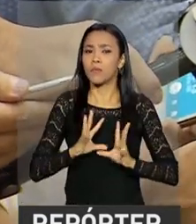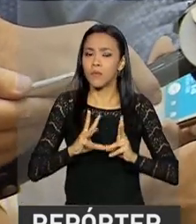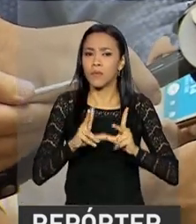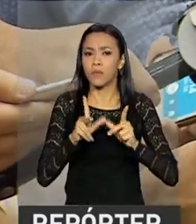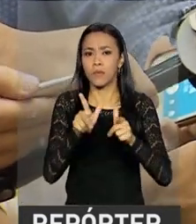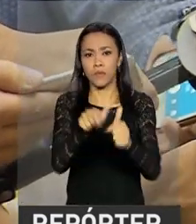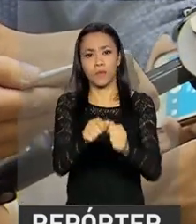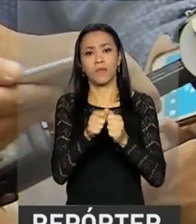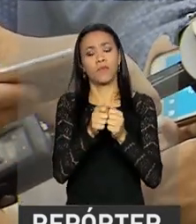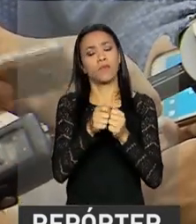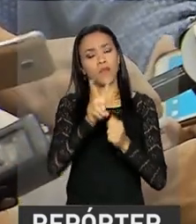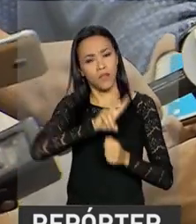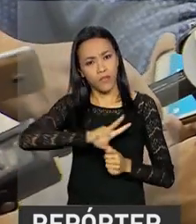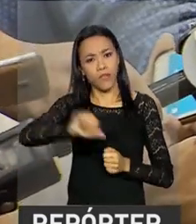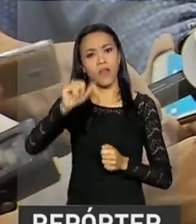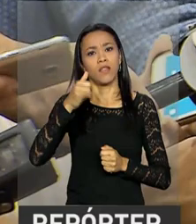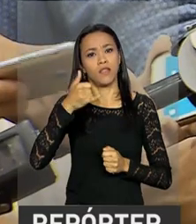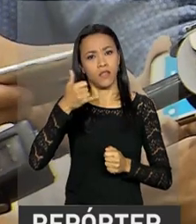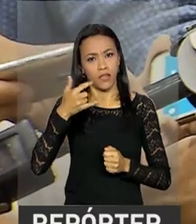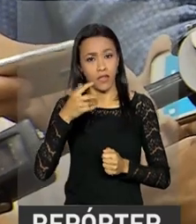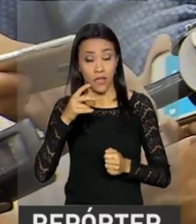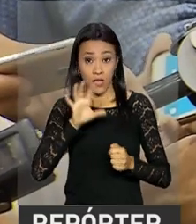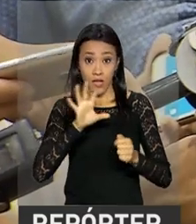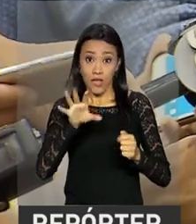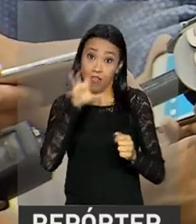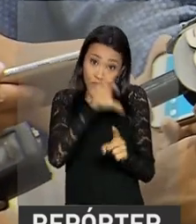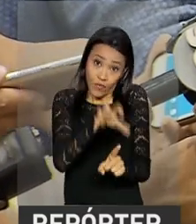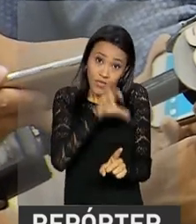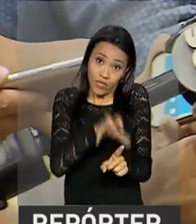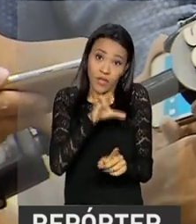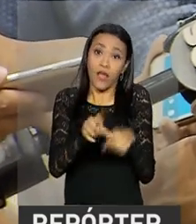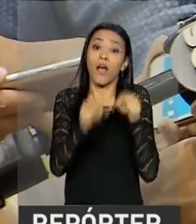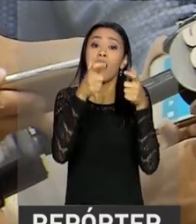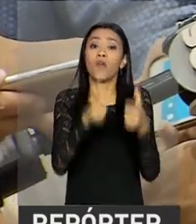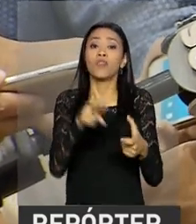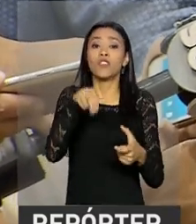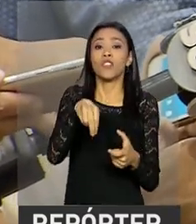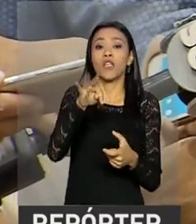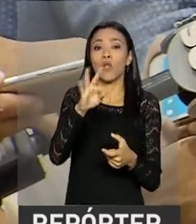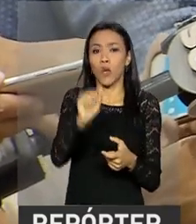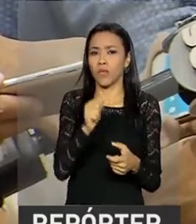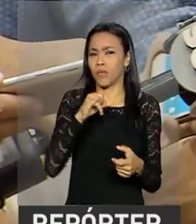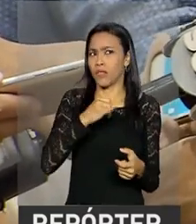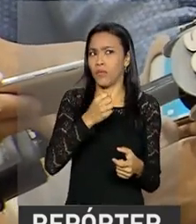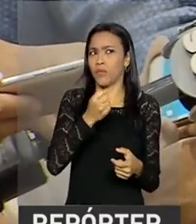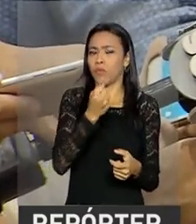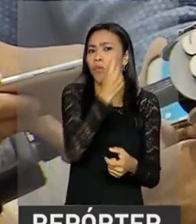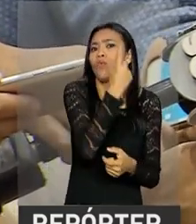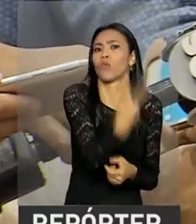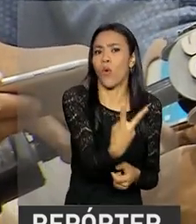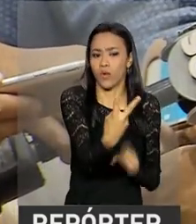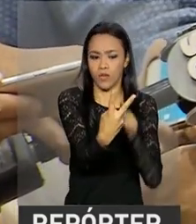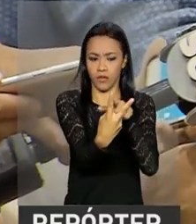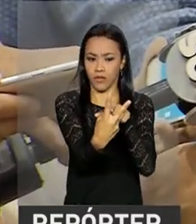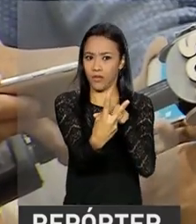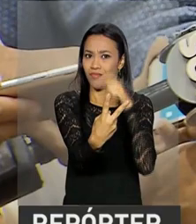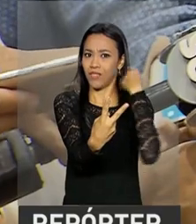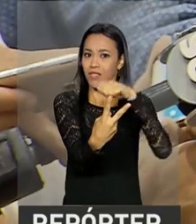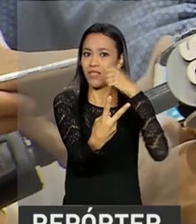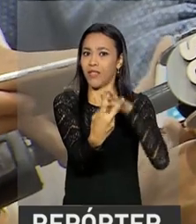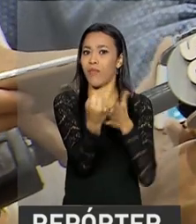ser desencadeado a partir da nota então se há uma reincidência de nota dois há uma medida de apoio paraa